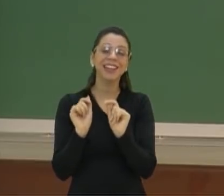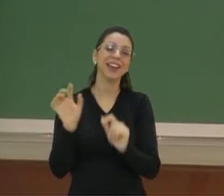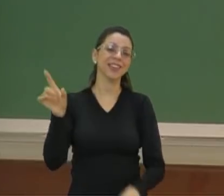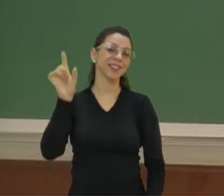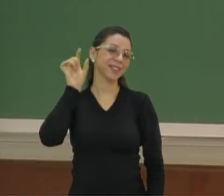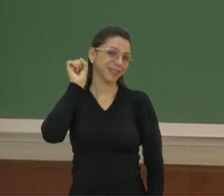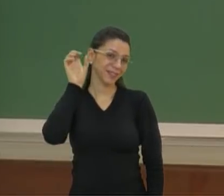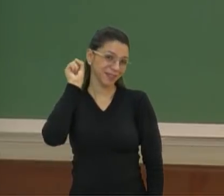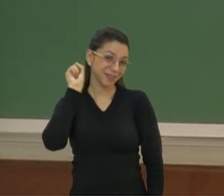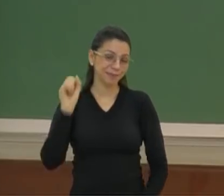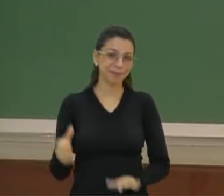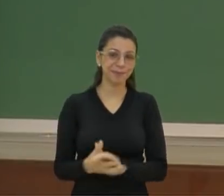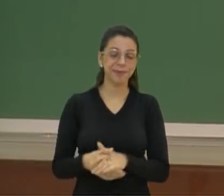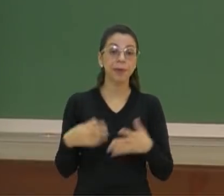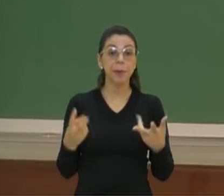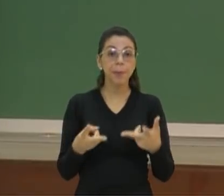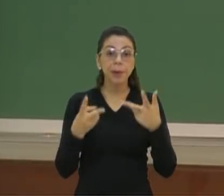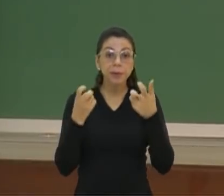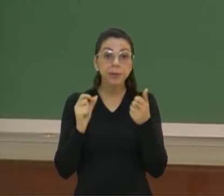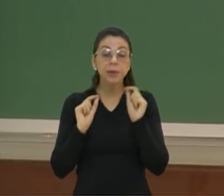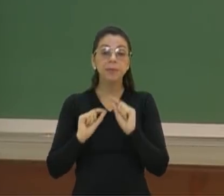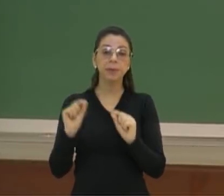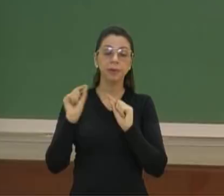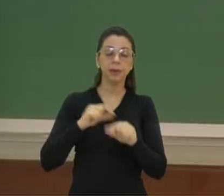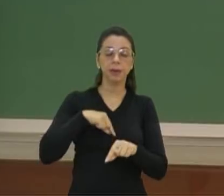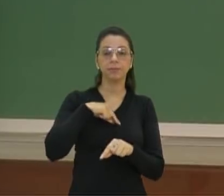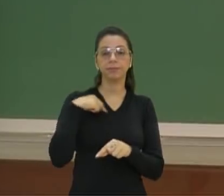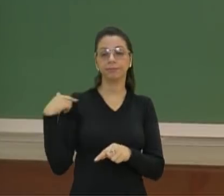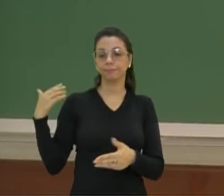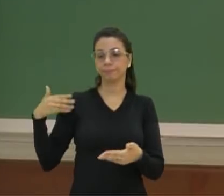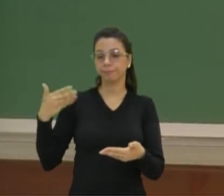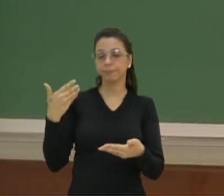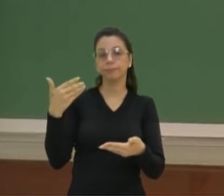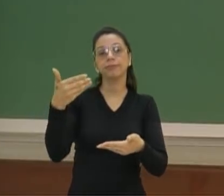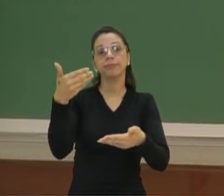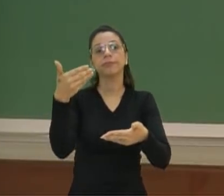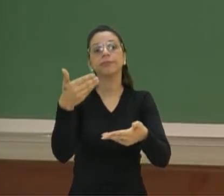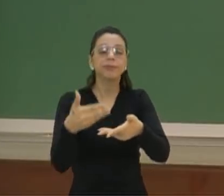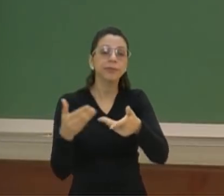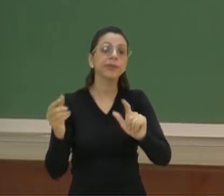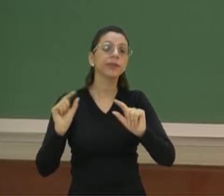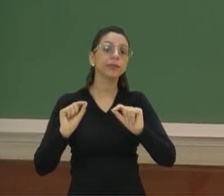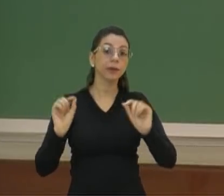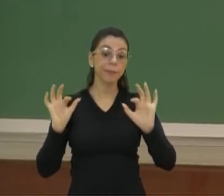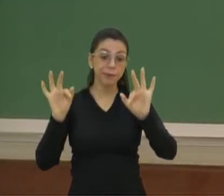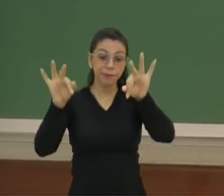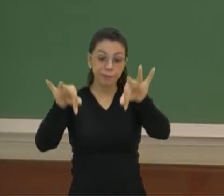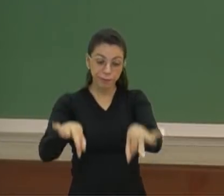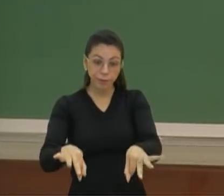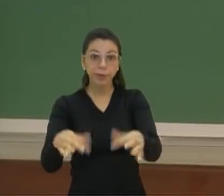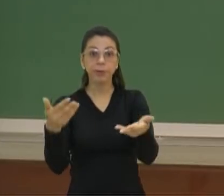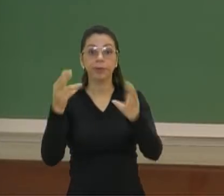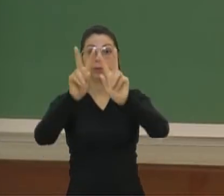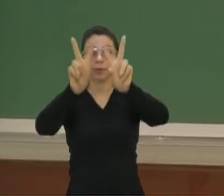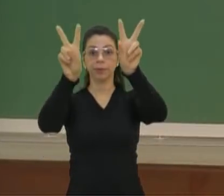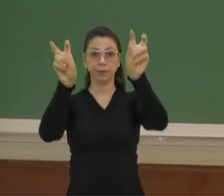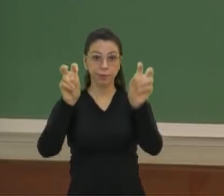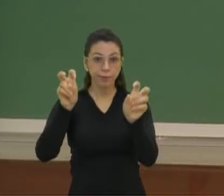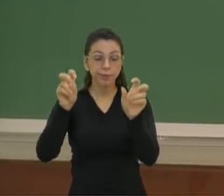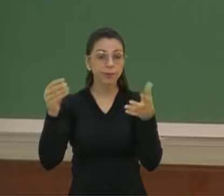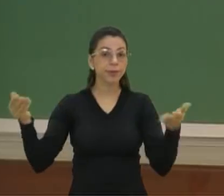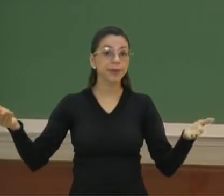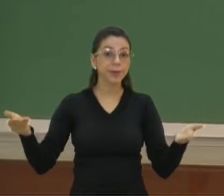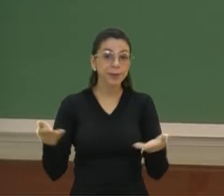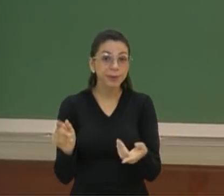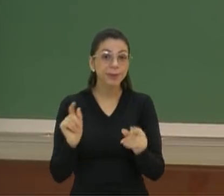audição. Não percebam que já faz um bom tempo que a gente está falando sobre eles e para nós encerrarmos este assunto,